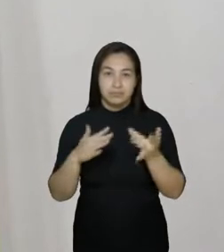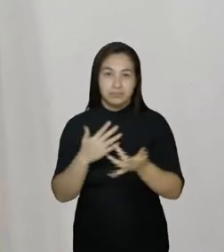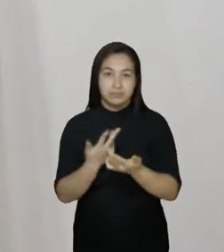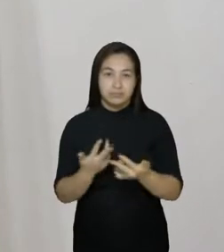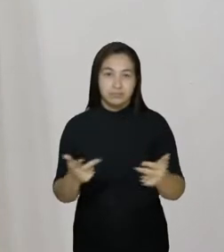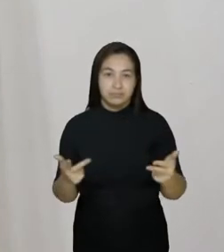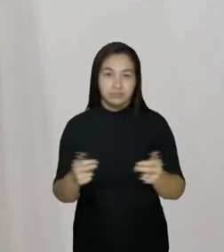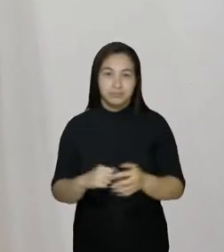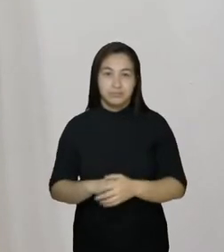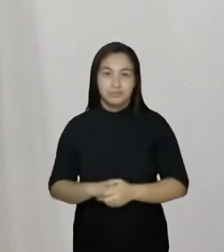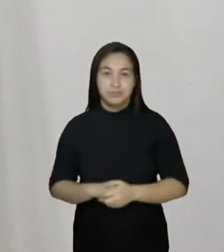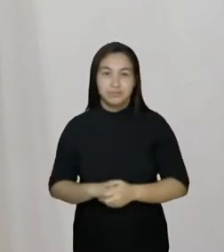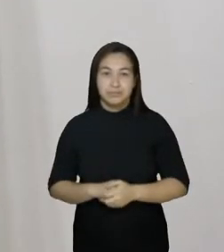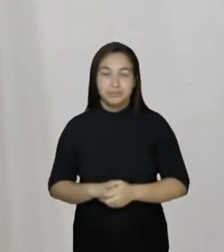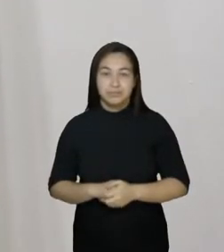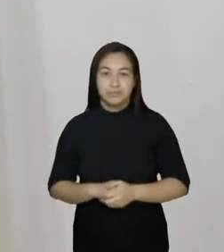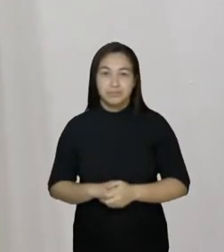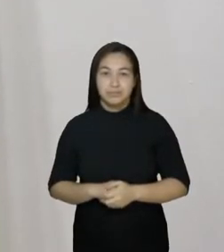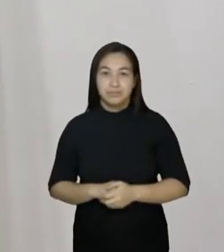sociais.